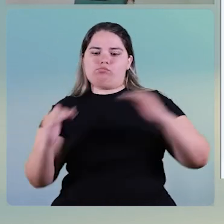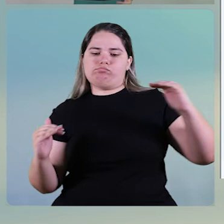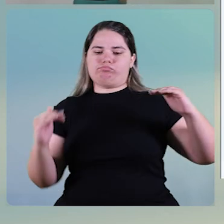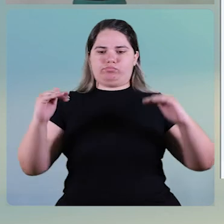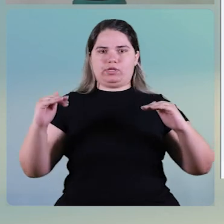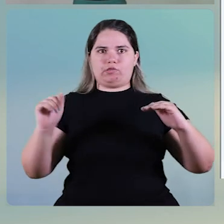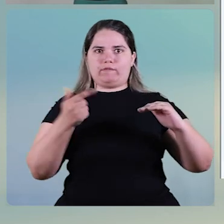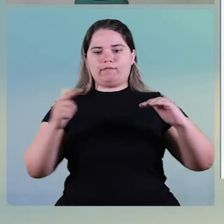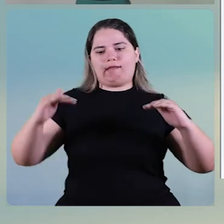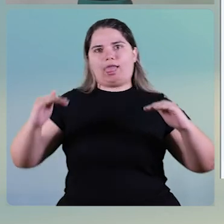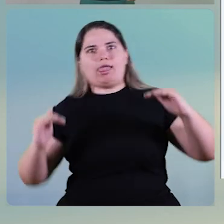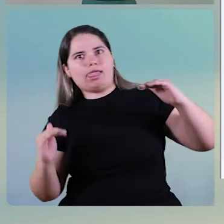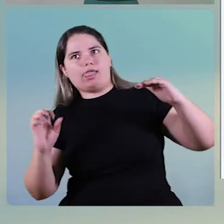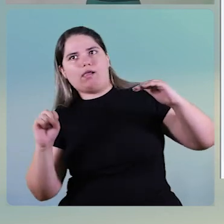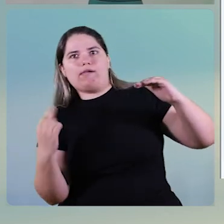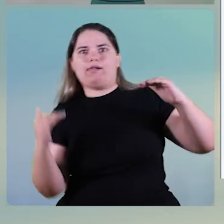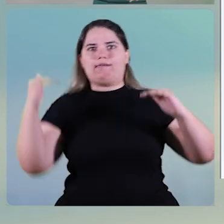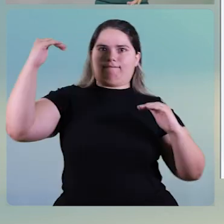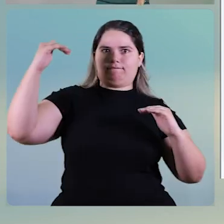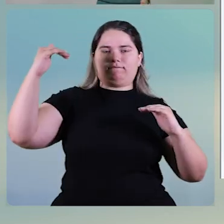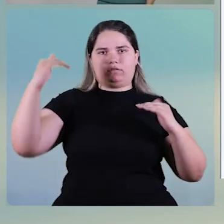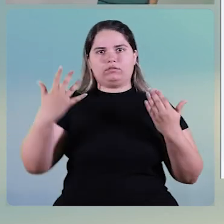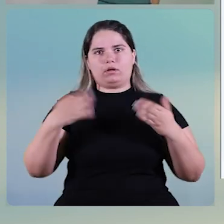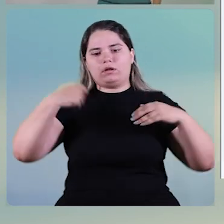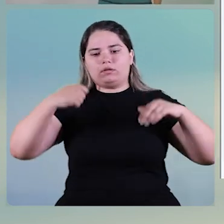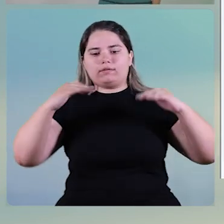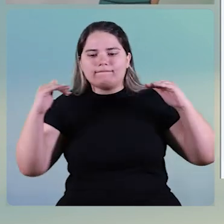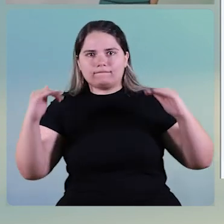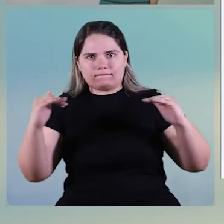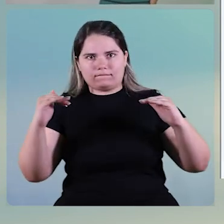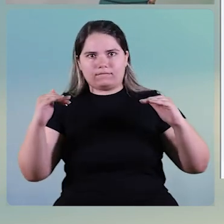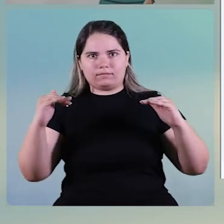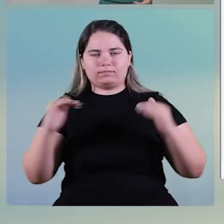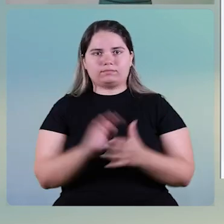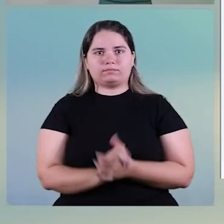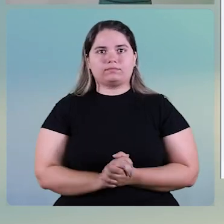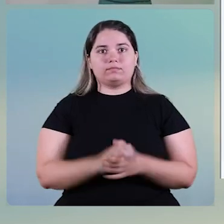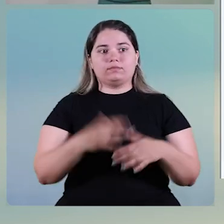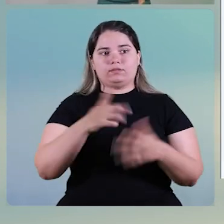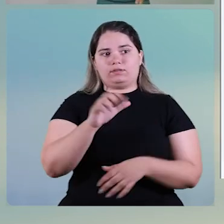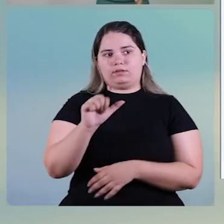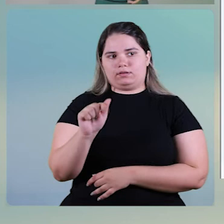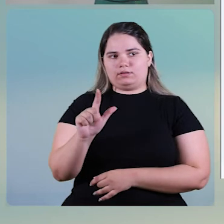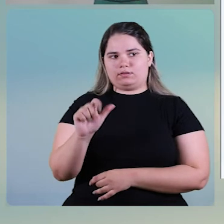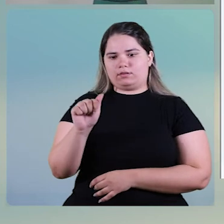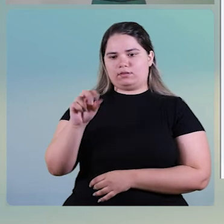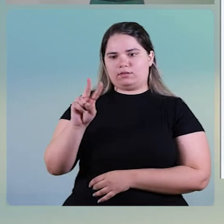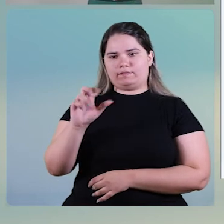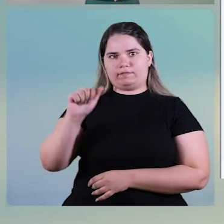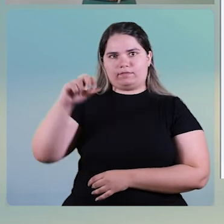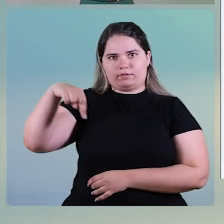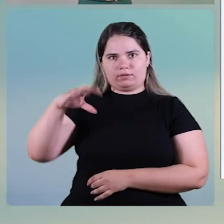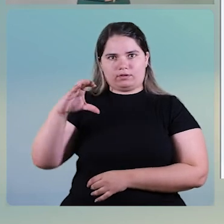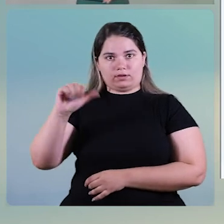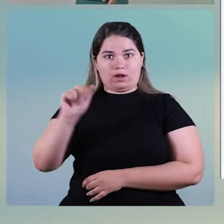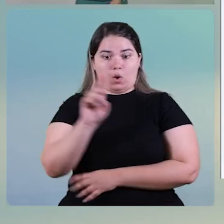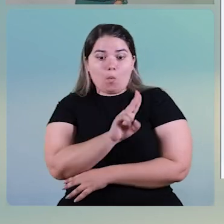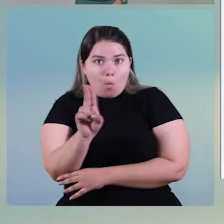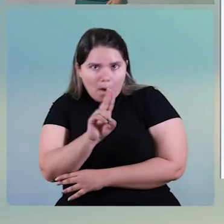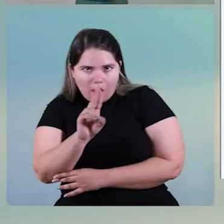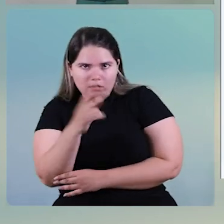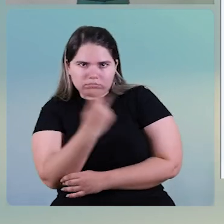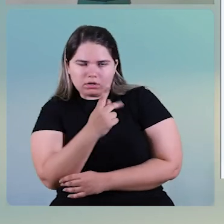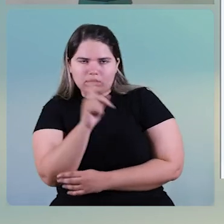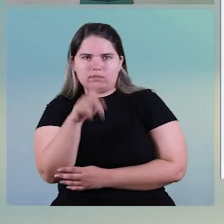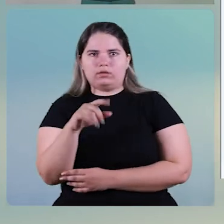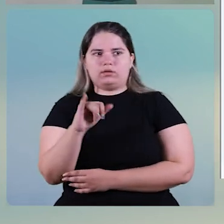Então, como nós vimos no slide anterior, essa alavanca é chamada de interfixa, porque